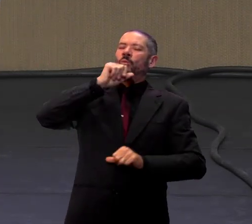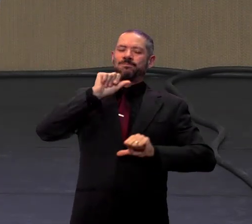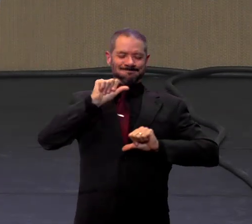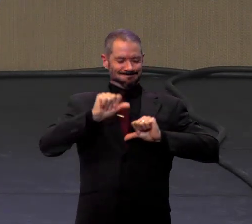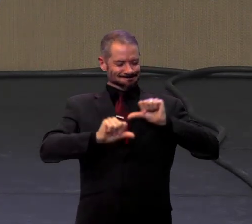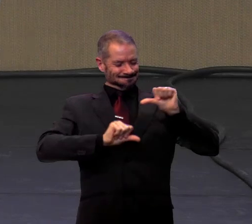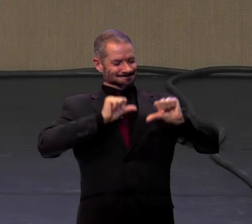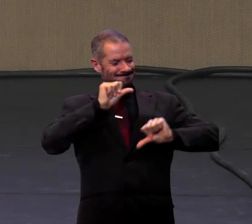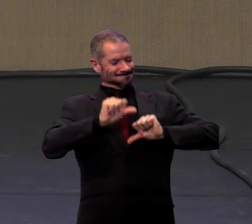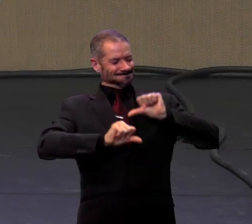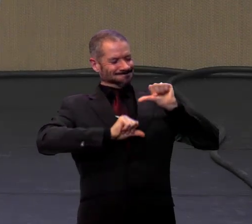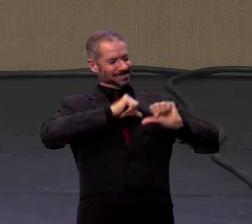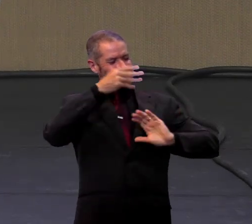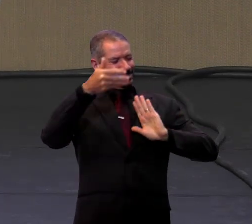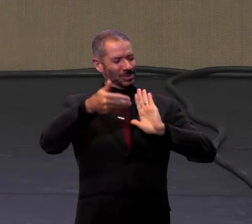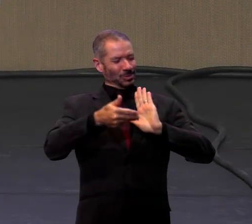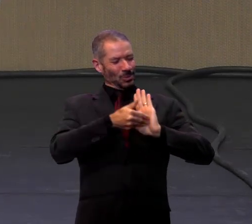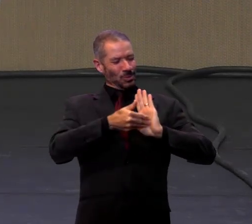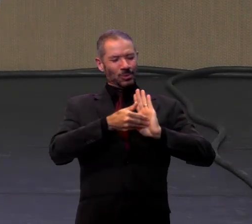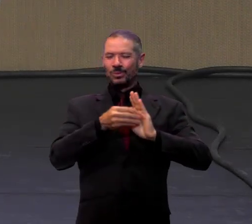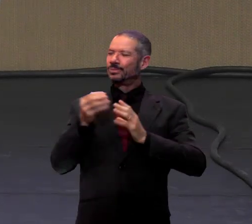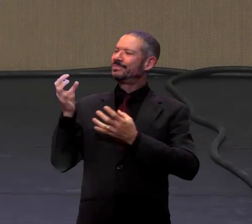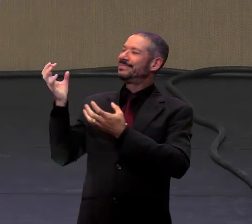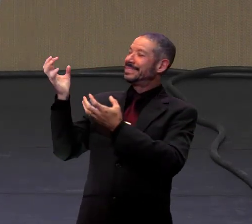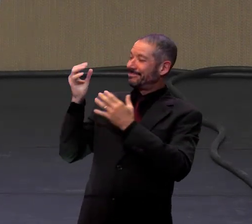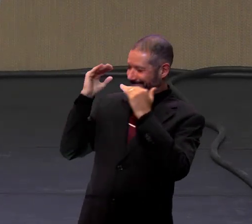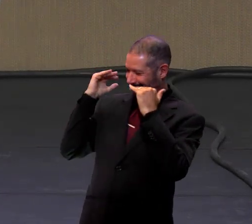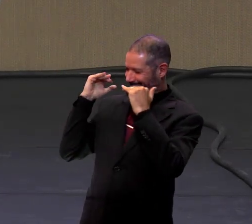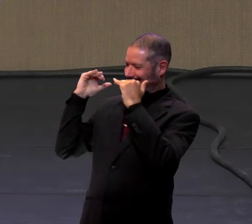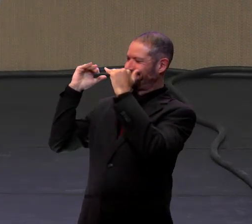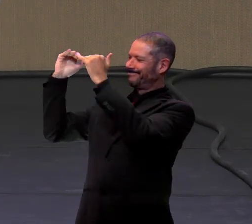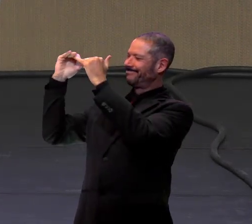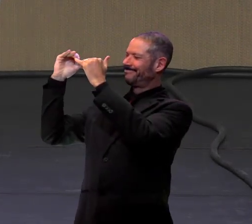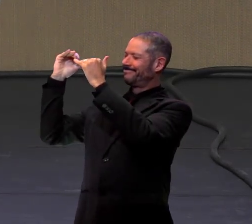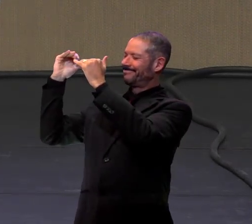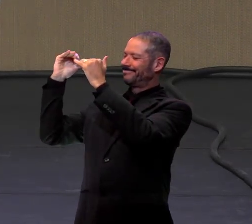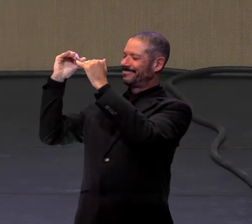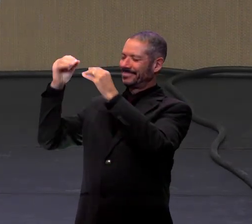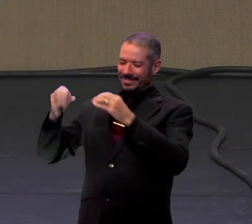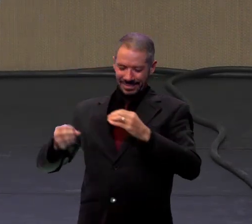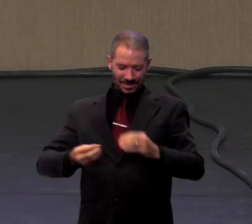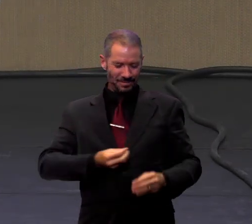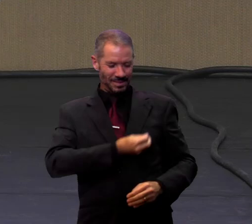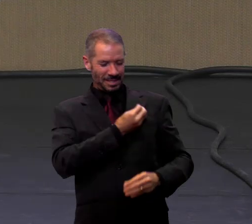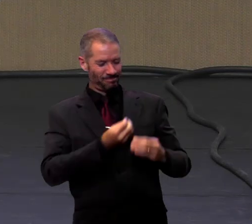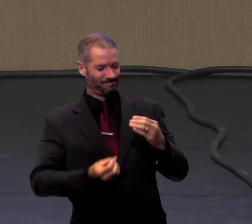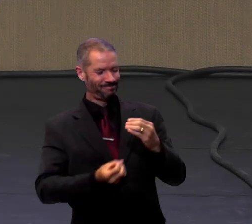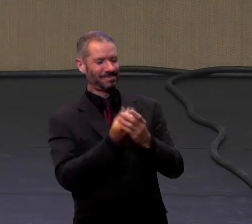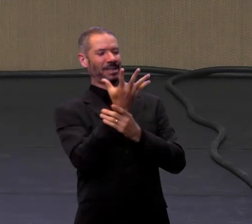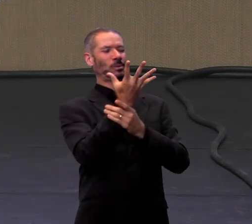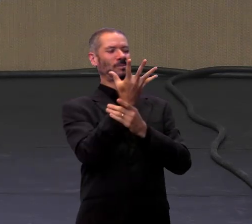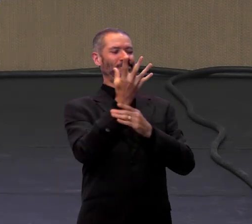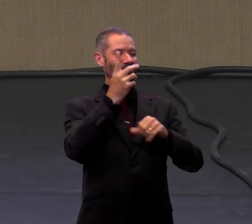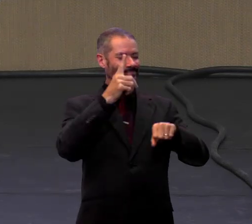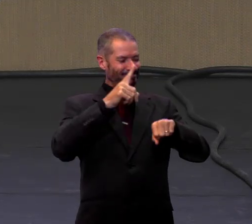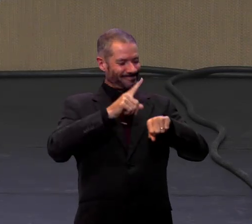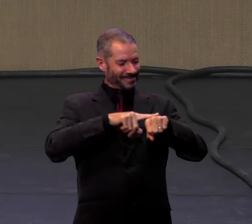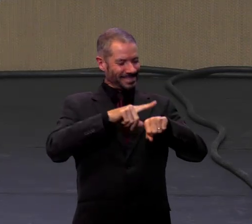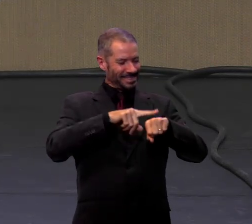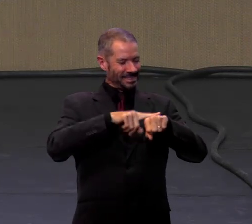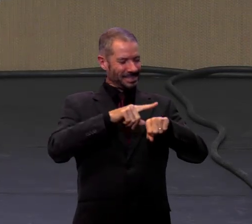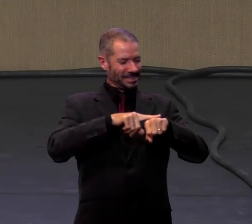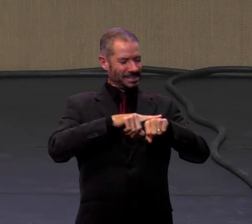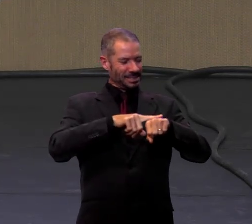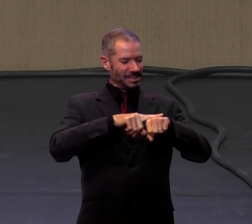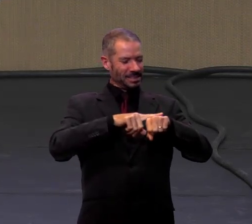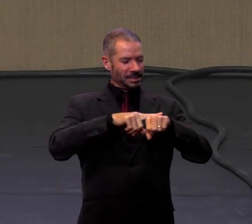sermos tudo aquilo que o Senhor espera, tudo aquilo para o qual o Senhor nos criou. Portanto, Senhor, nessa hora, nós